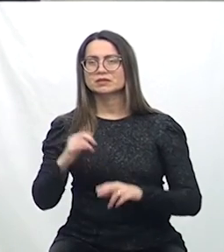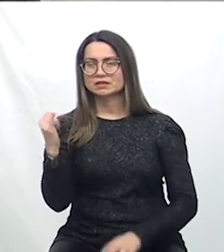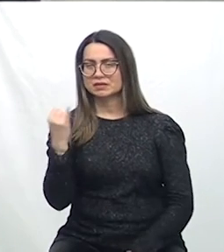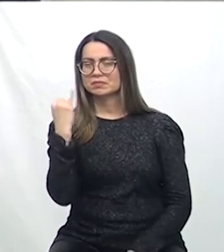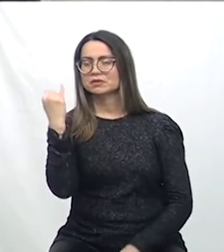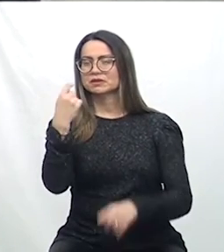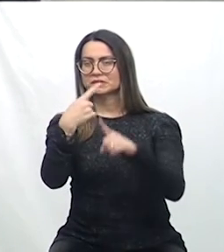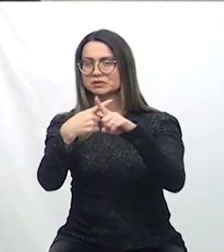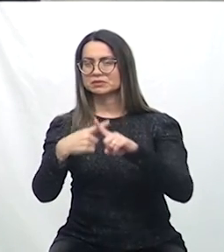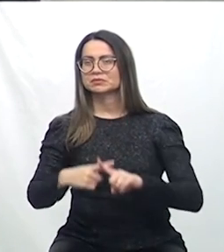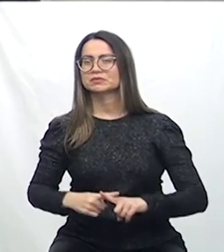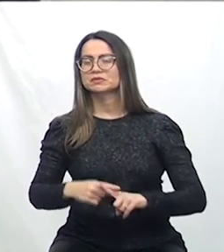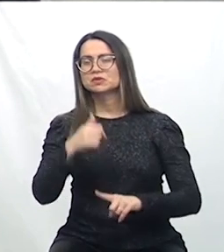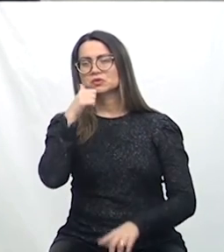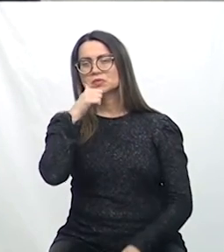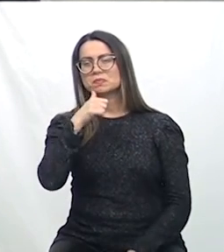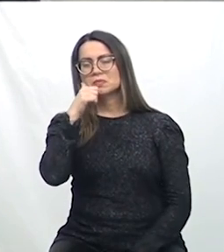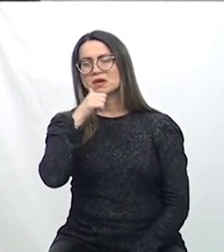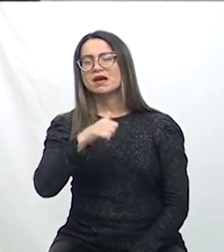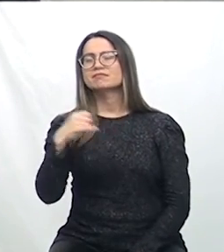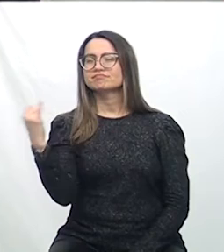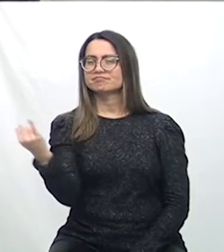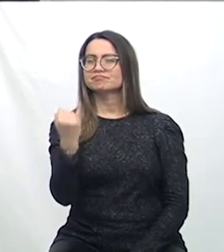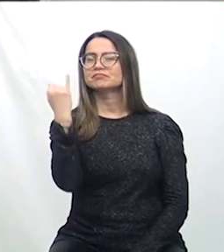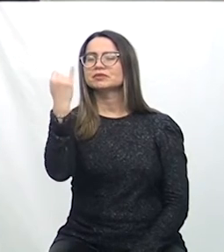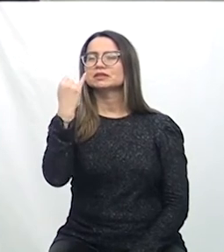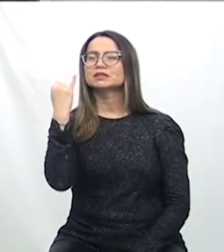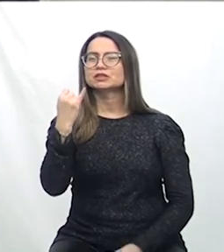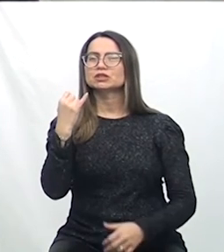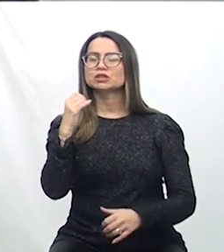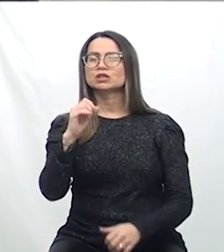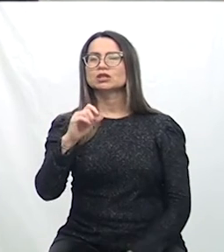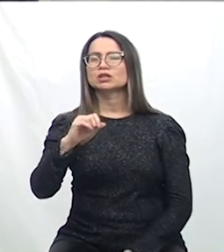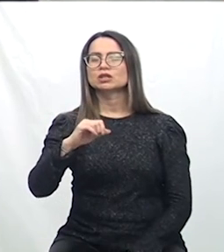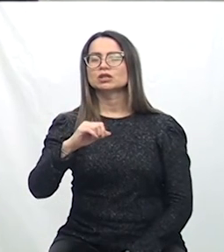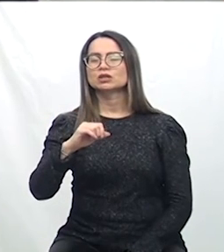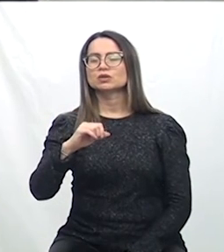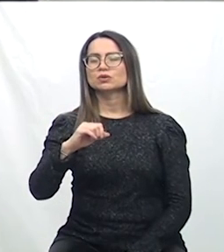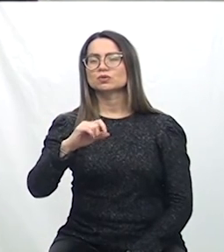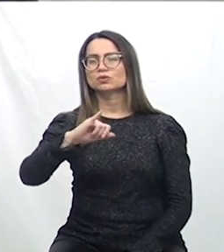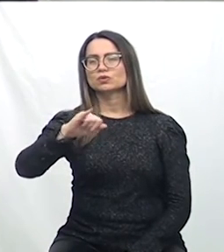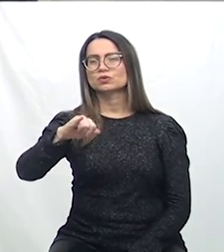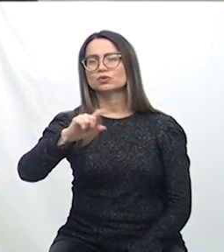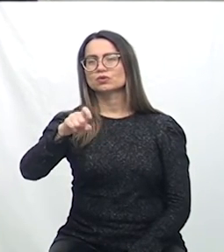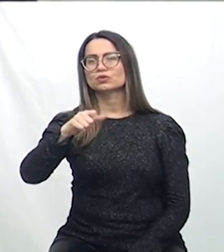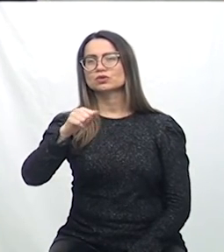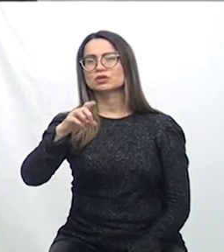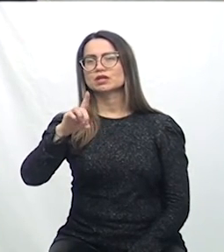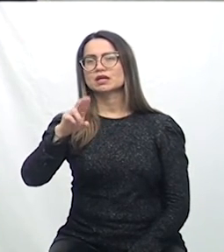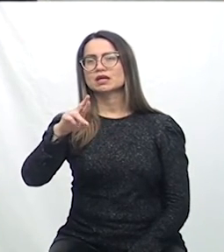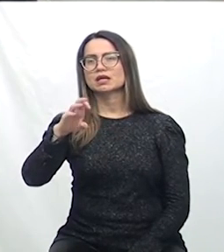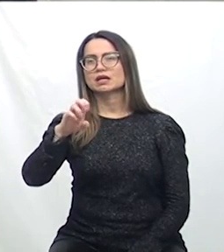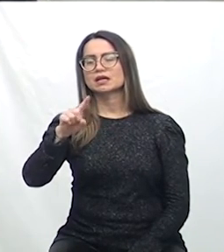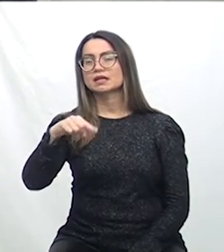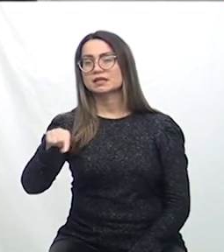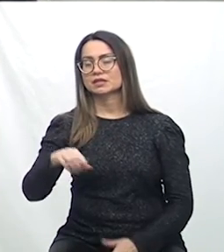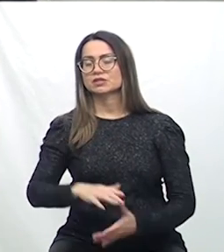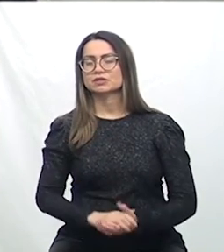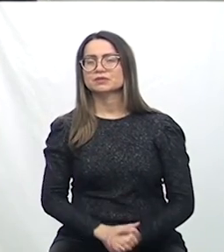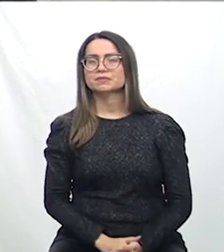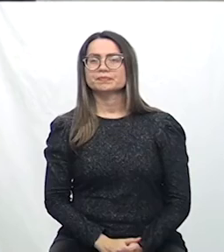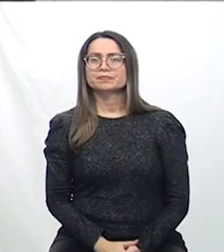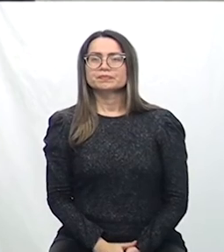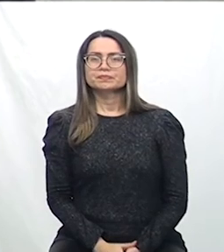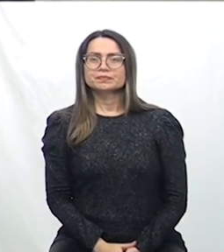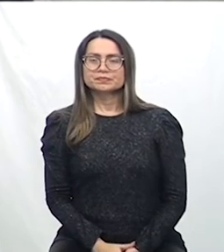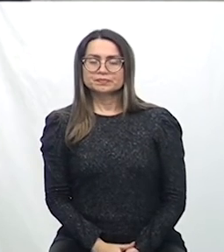de Grandmestre Feminina do Xadrez, enviando-lhe cópia com nossos cumprimentos. Sala das sessões, 5 de setembro de 2022, vereadora